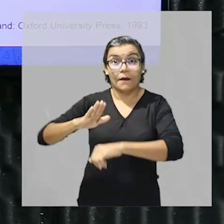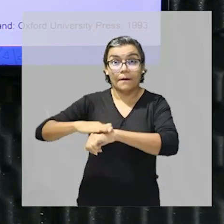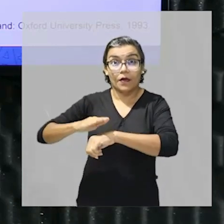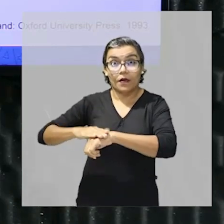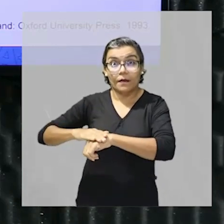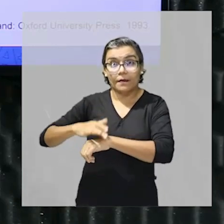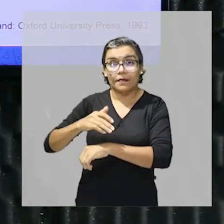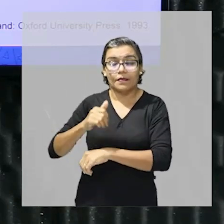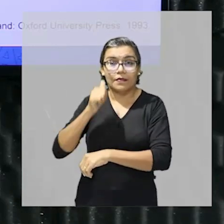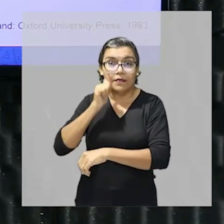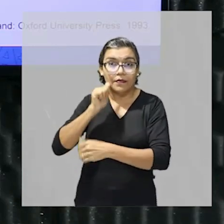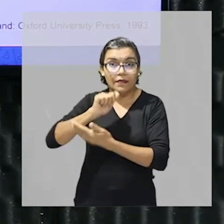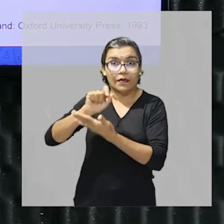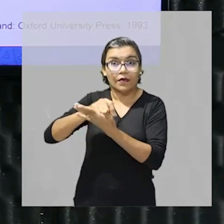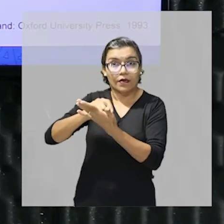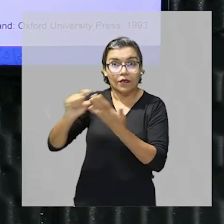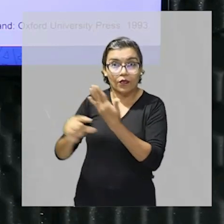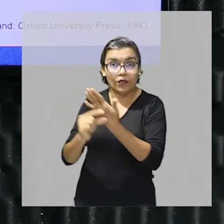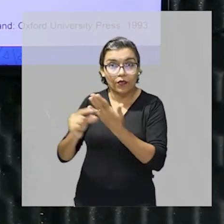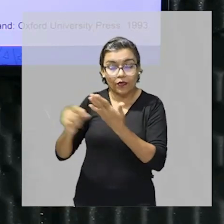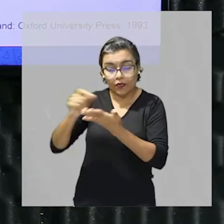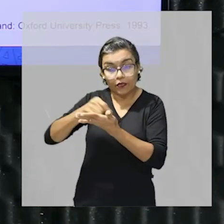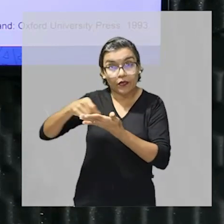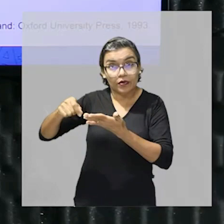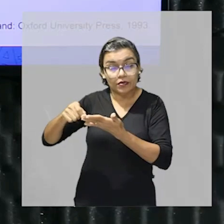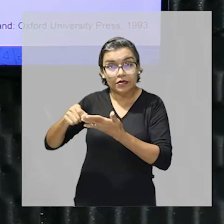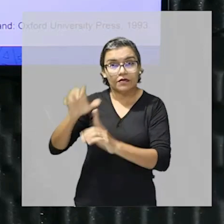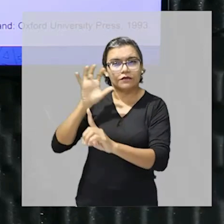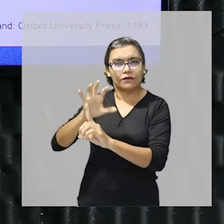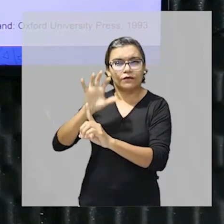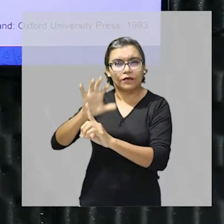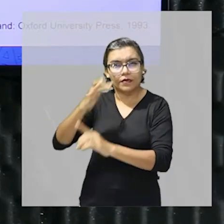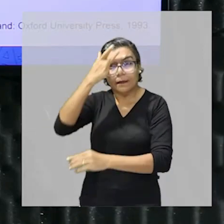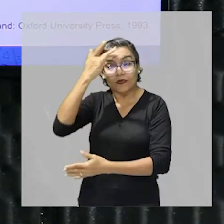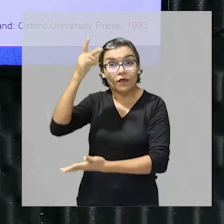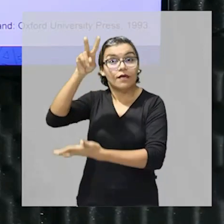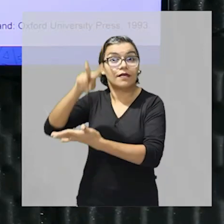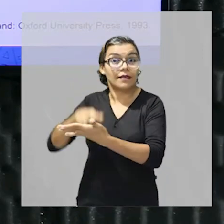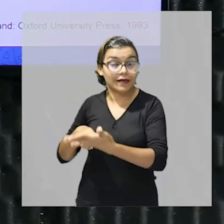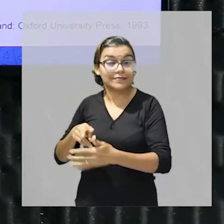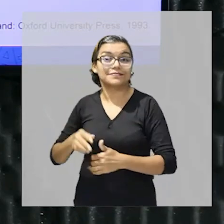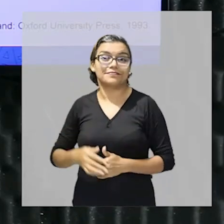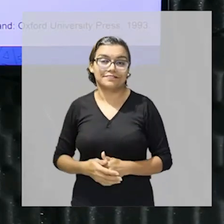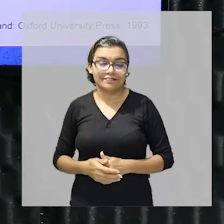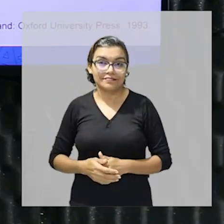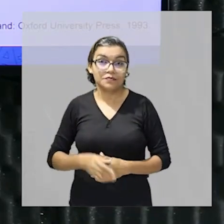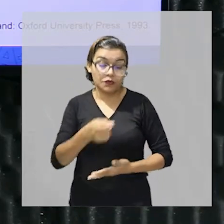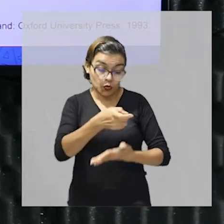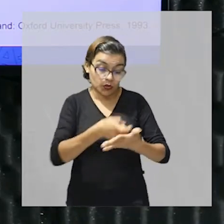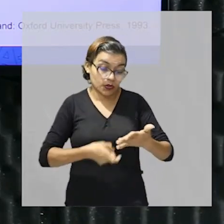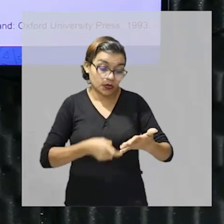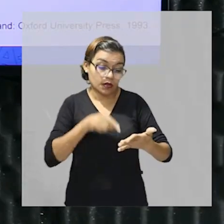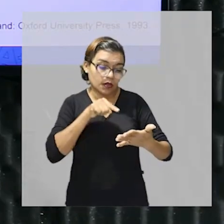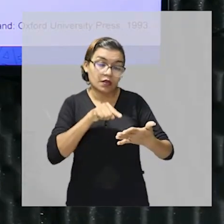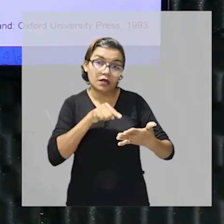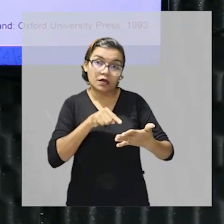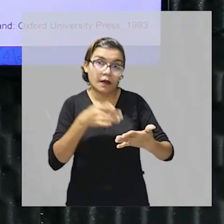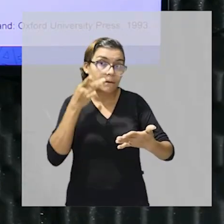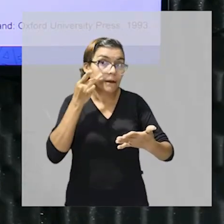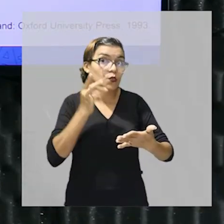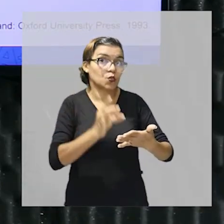para despertar certos sentimentos no leitor, no receptor daquela mensagem, e aqui no texto algumas coisas chamam a